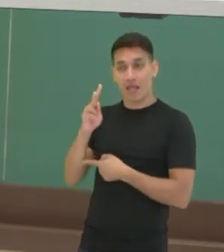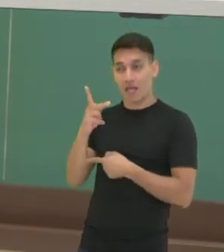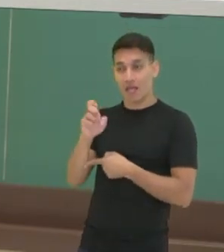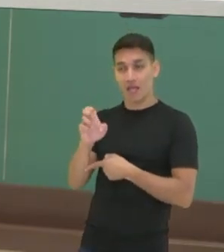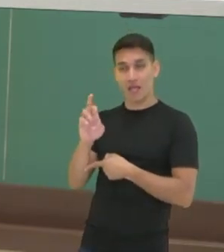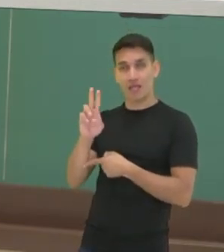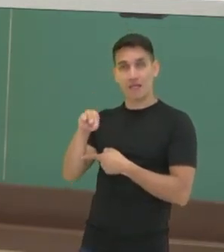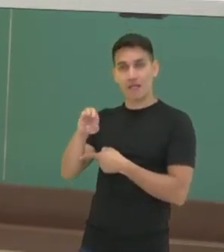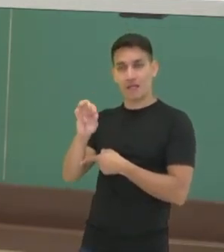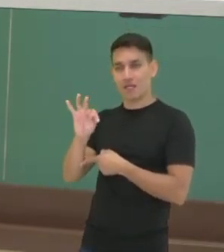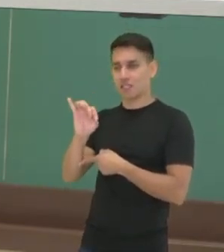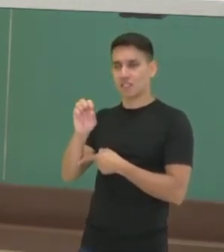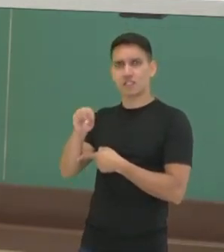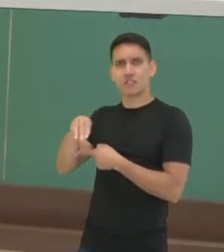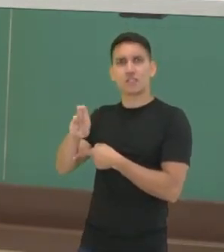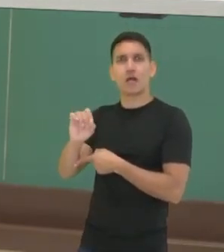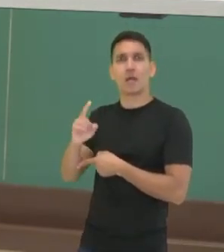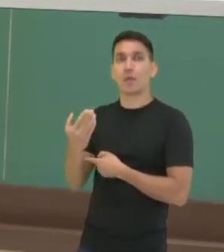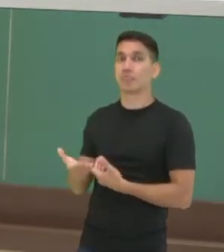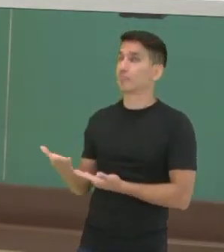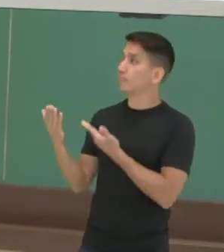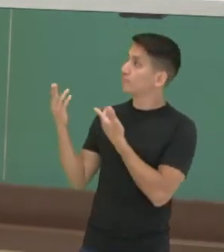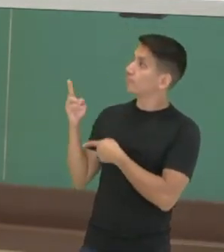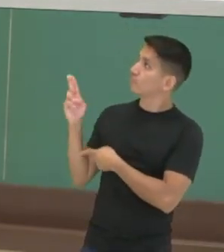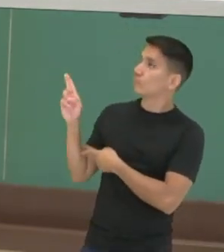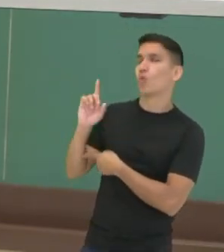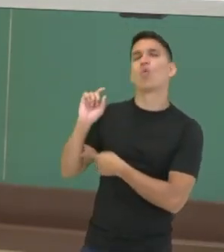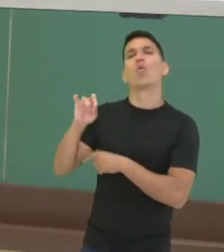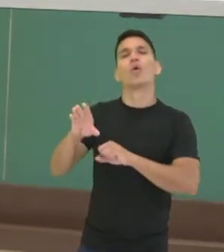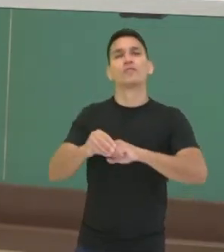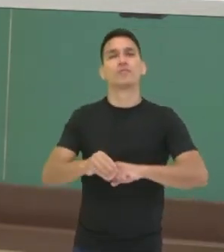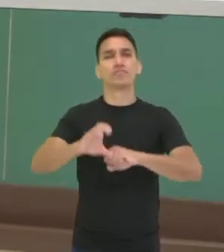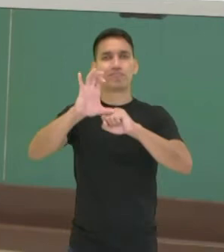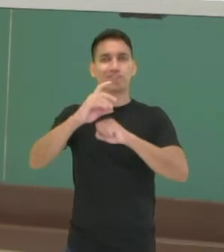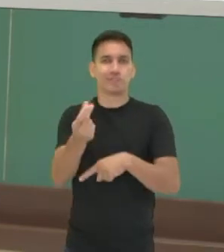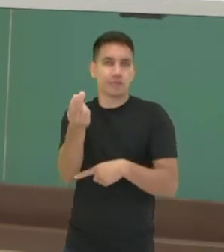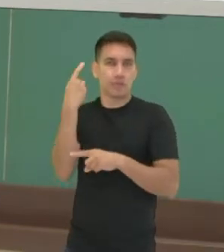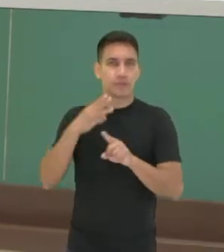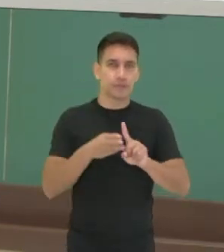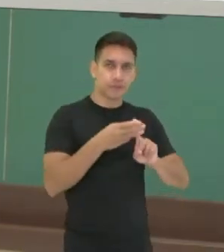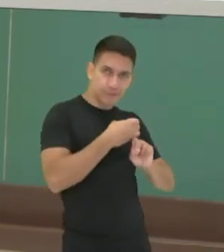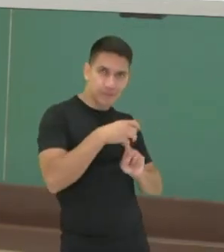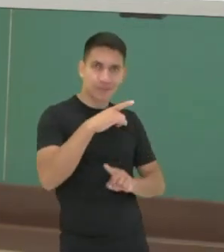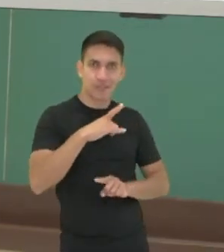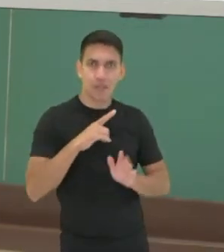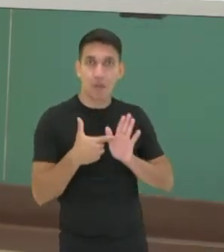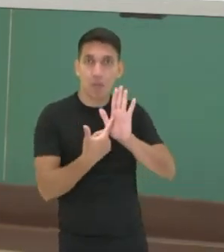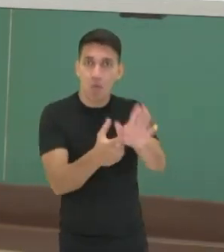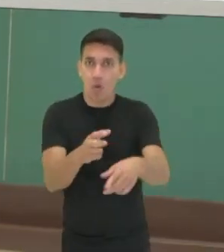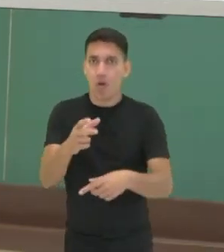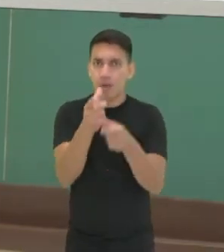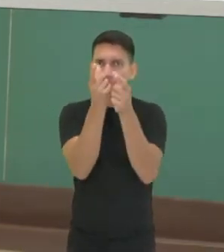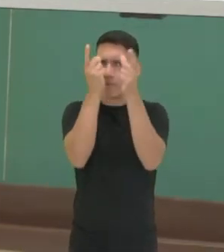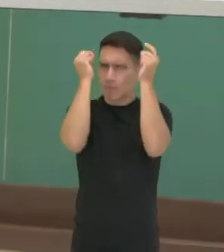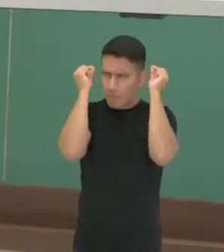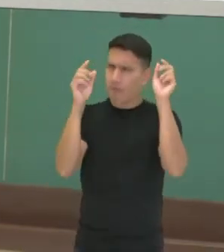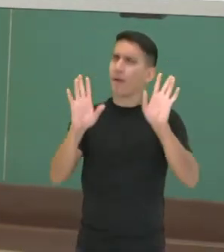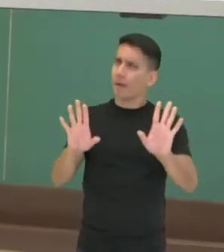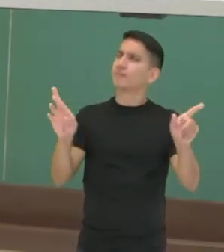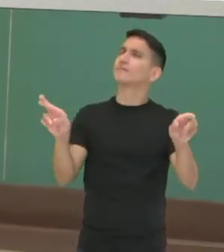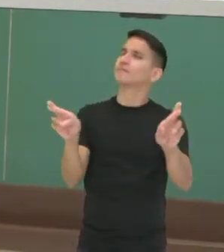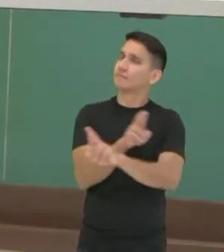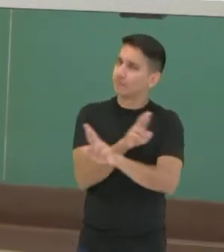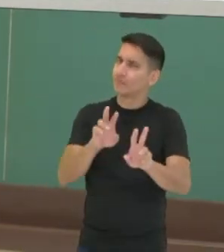hermetismo enquanto um conhecimento místico que remonta aos gregos, mas que também tem origem no